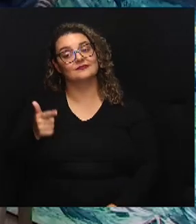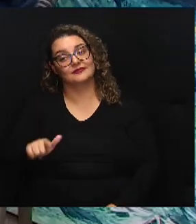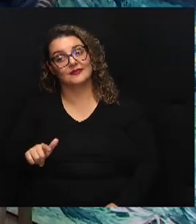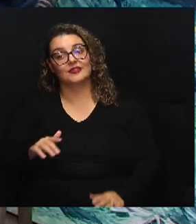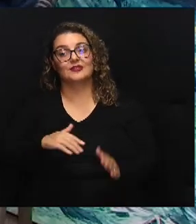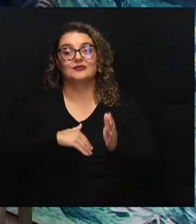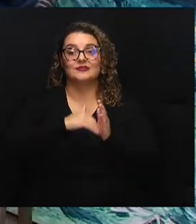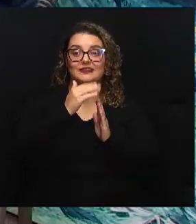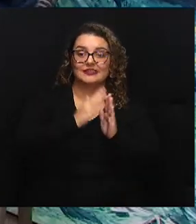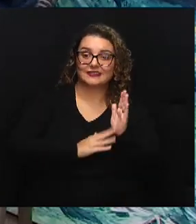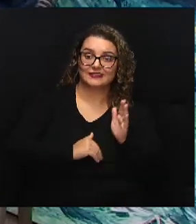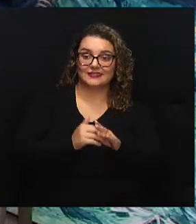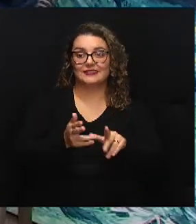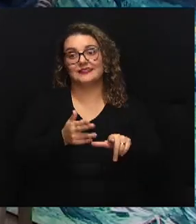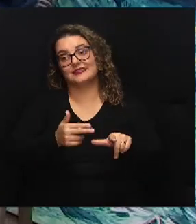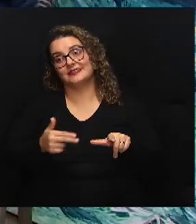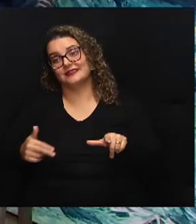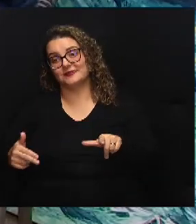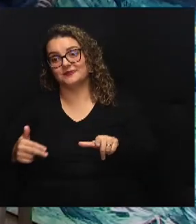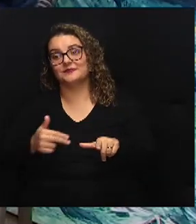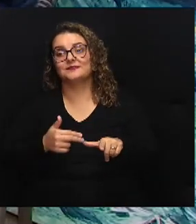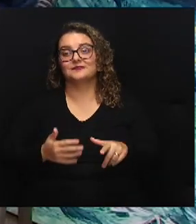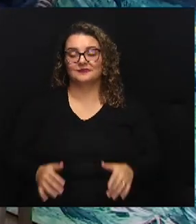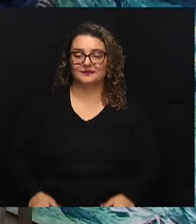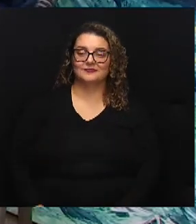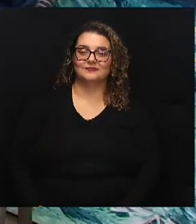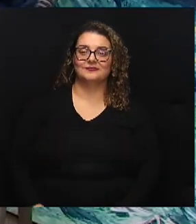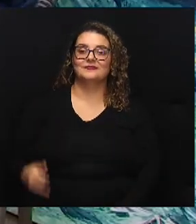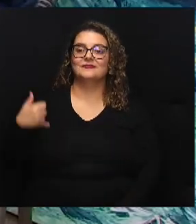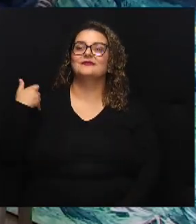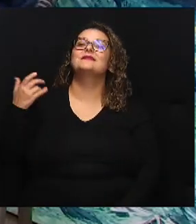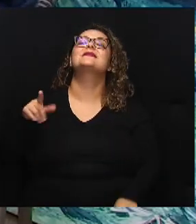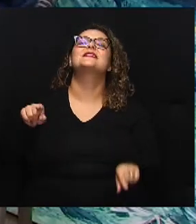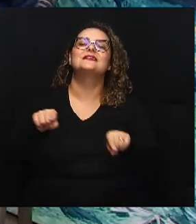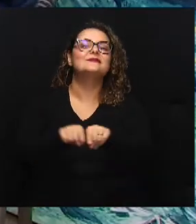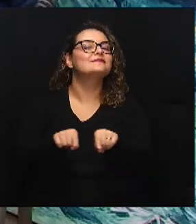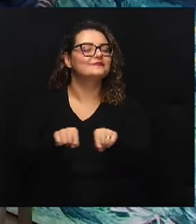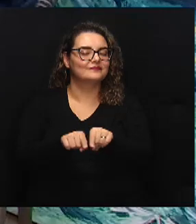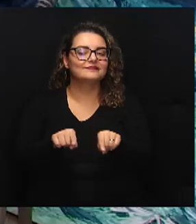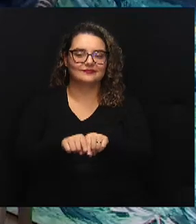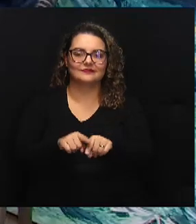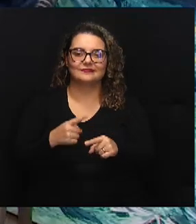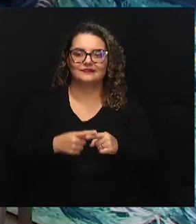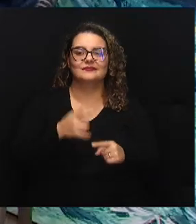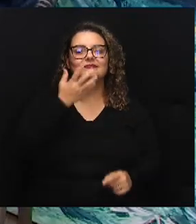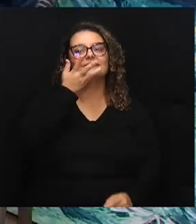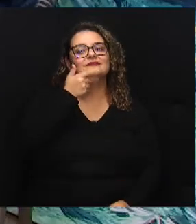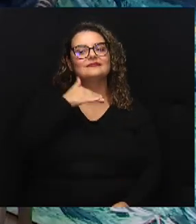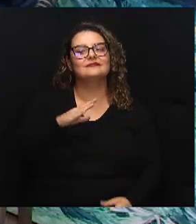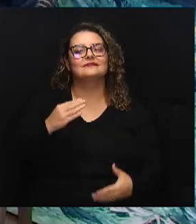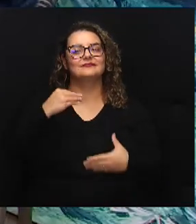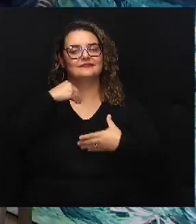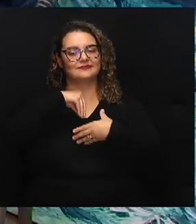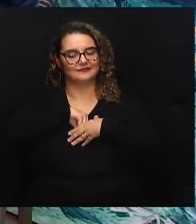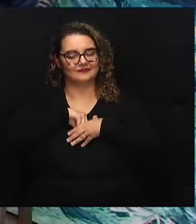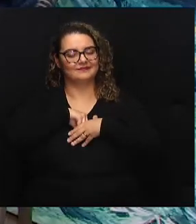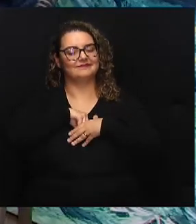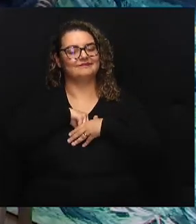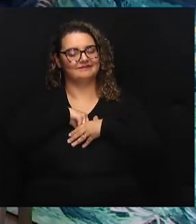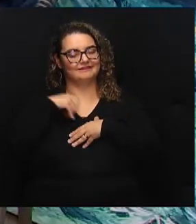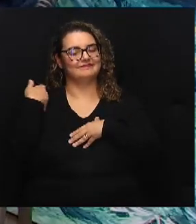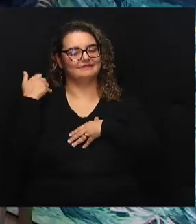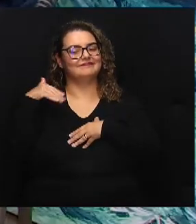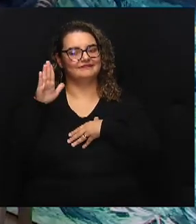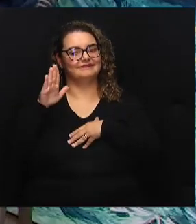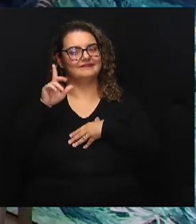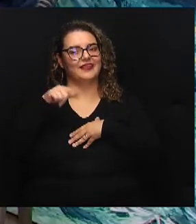pintando, continuem desenhando e que os adultos também, porque a criança que mora dentro do adulto é que